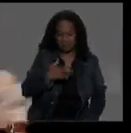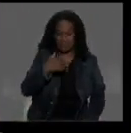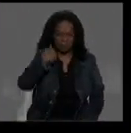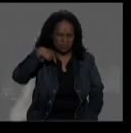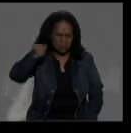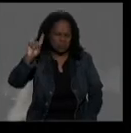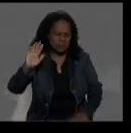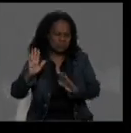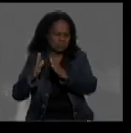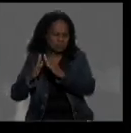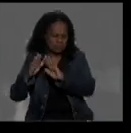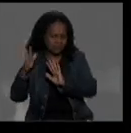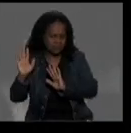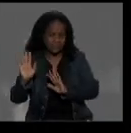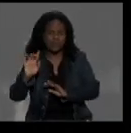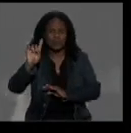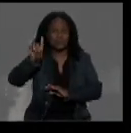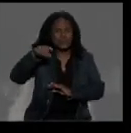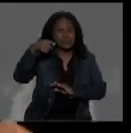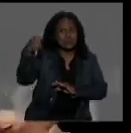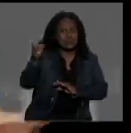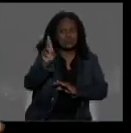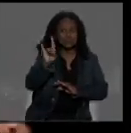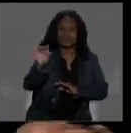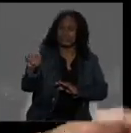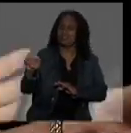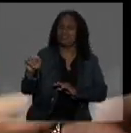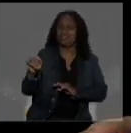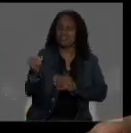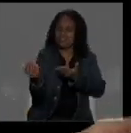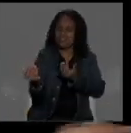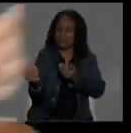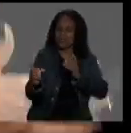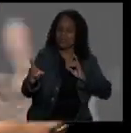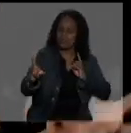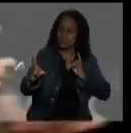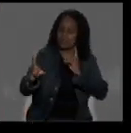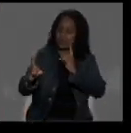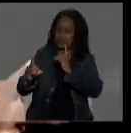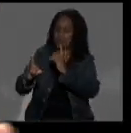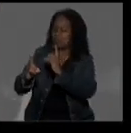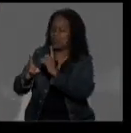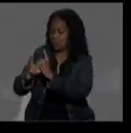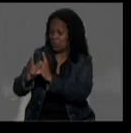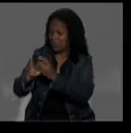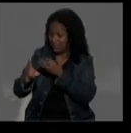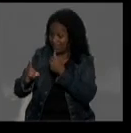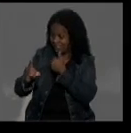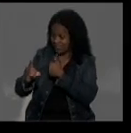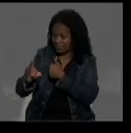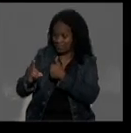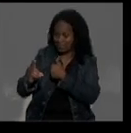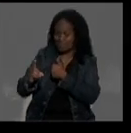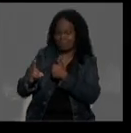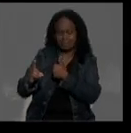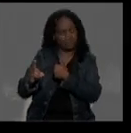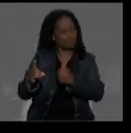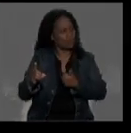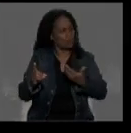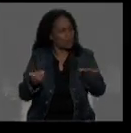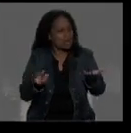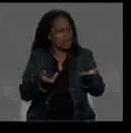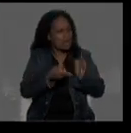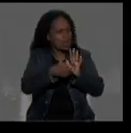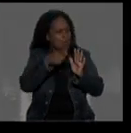embora, fomos lá para a pousada. No outro dia, aí o jovem foi lá, nos recebeu, né? E aí quando nós chegamos,